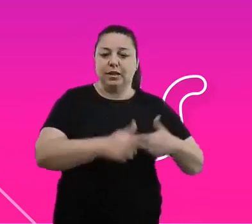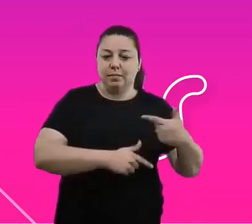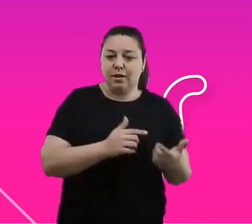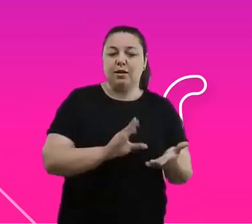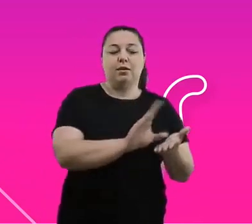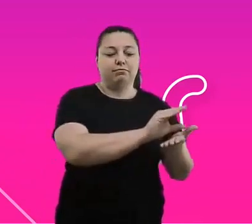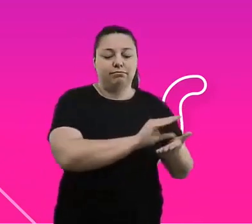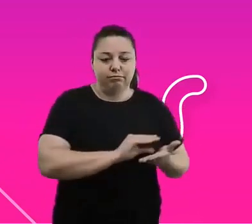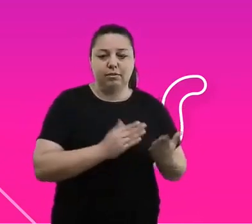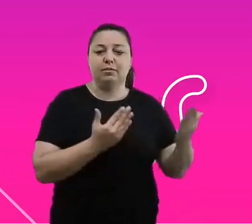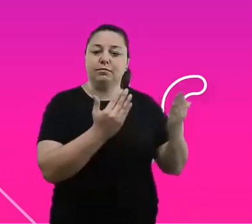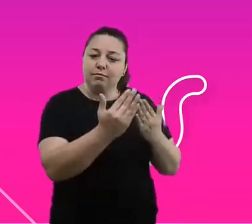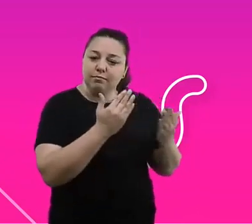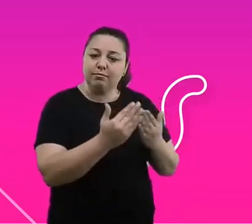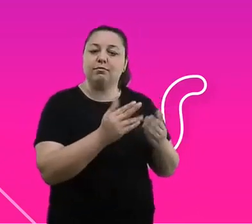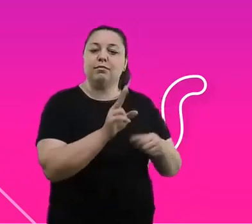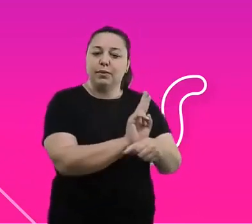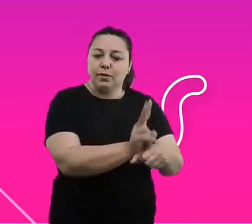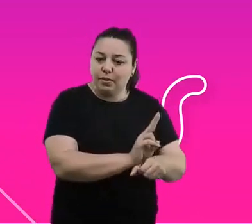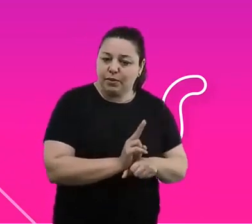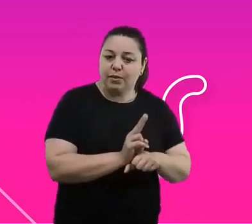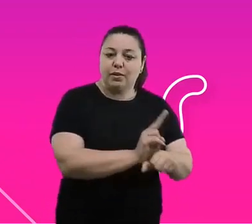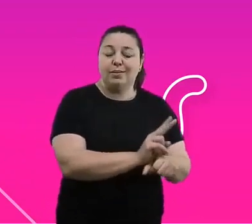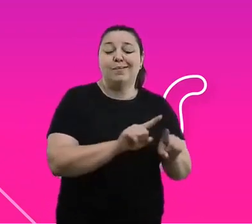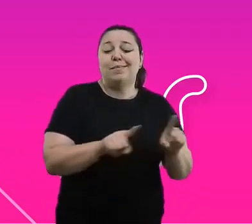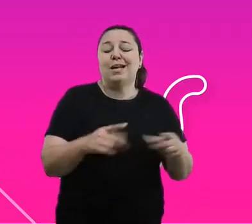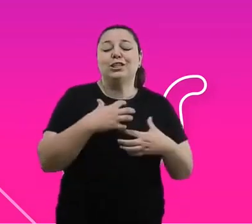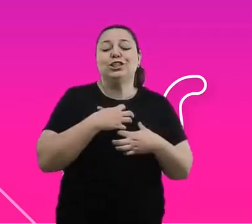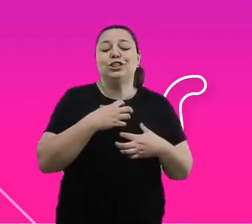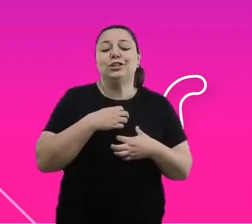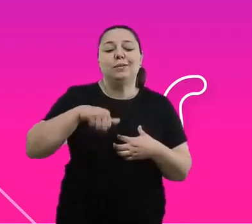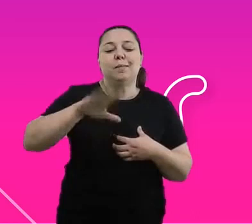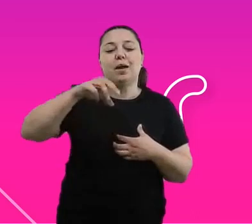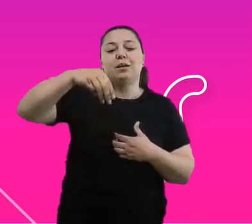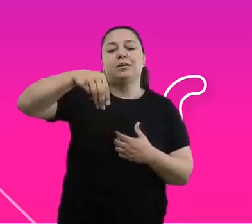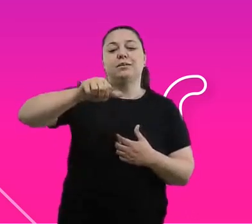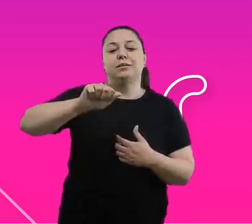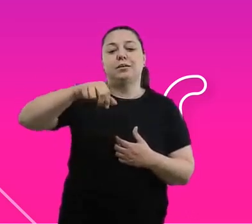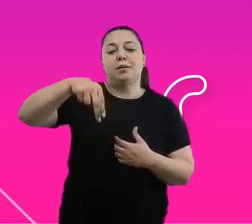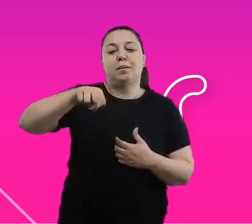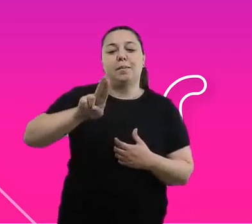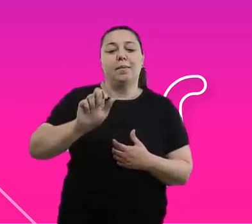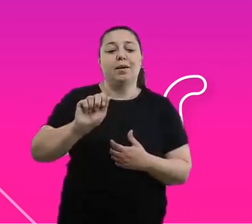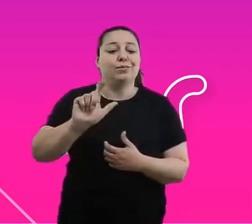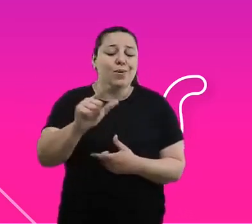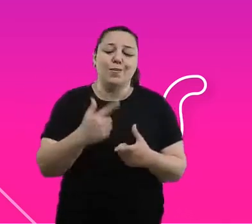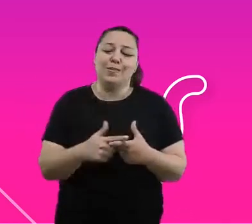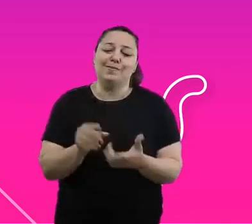da análise dos dados até a predição, e você já falando de olhar isso para o mercado, né, então,